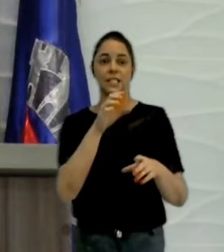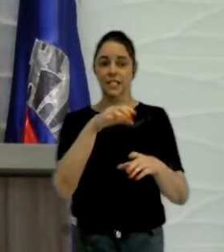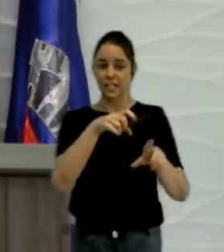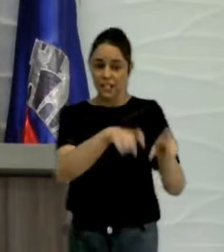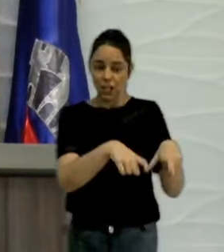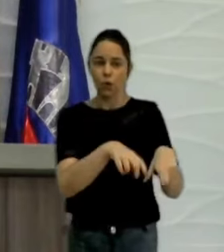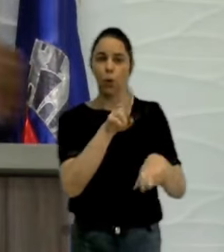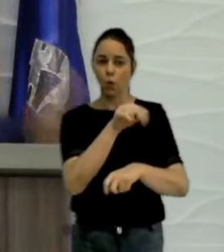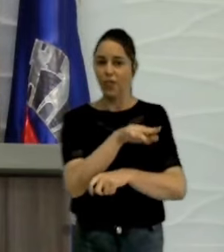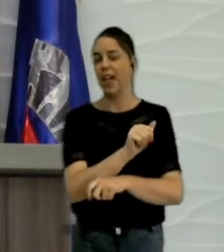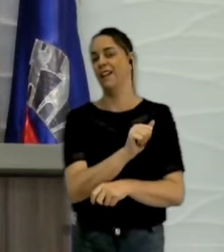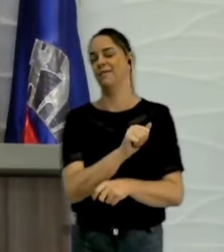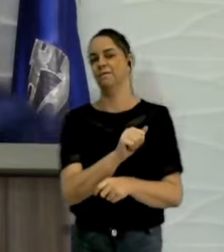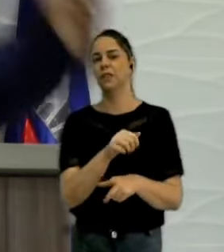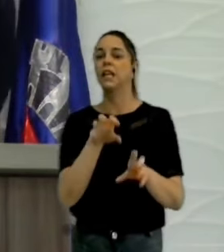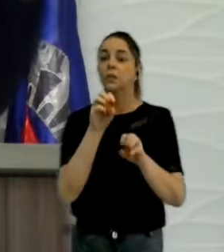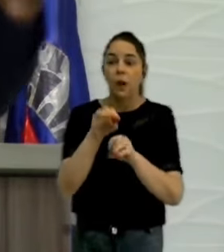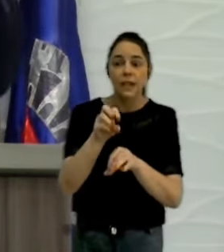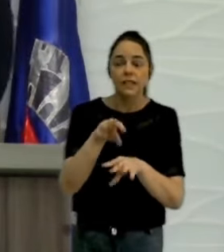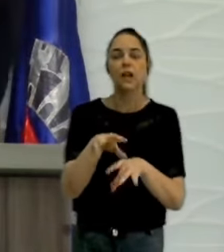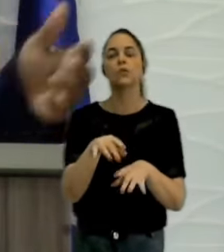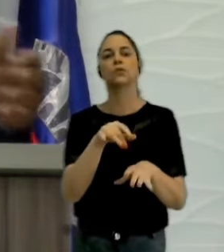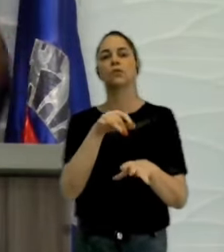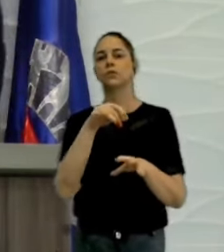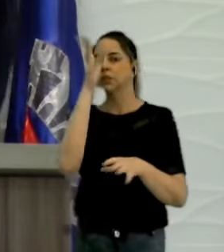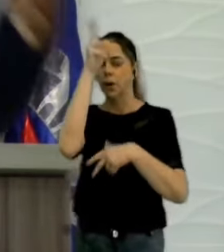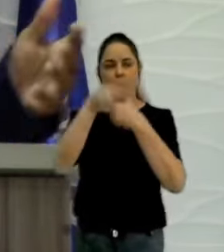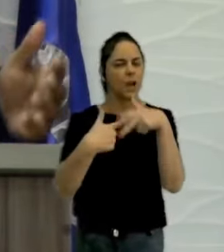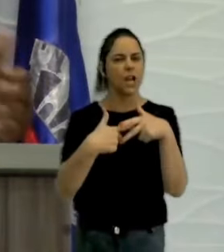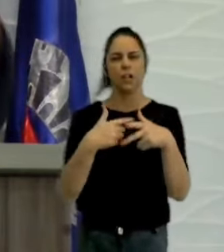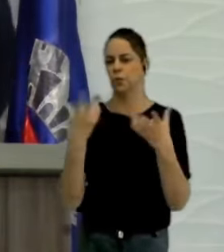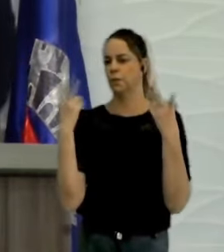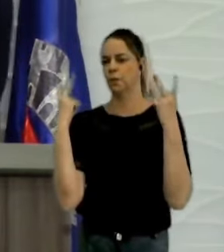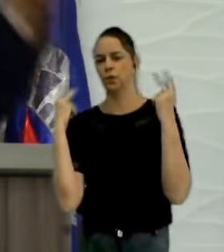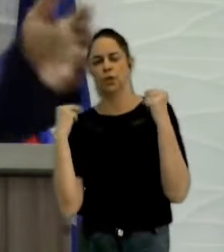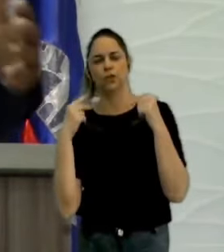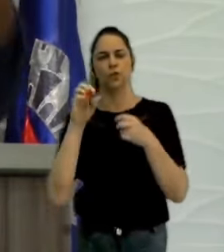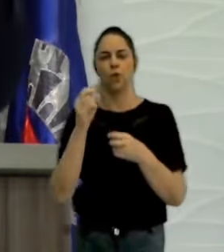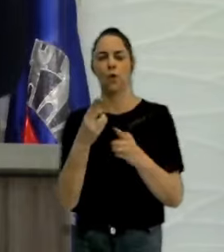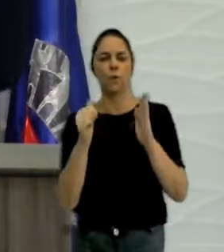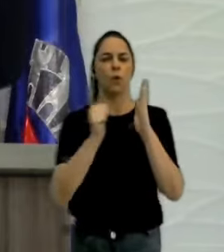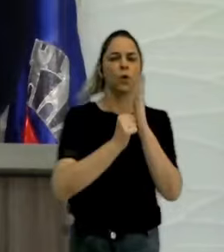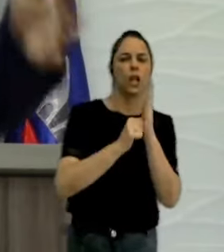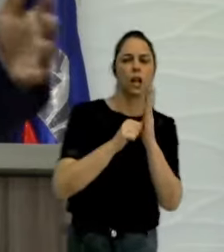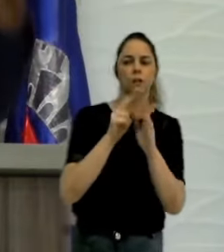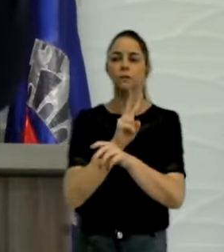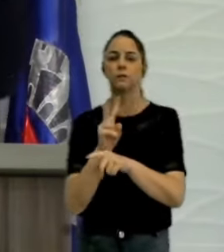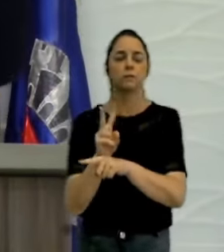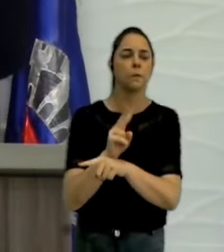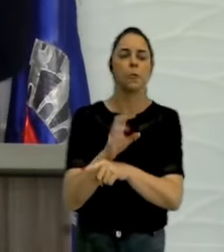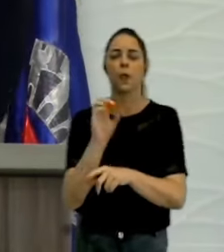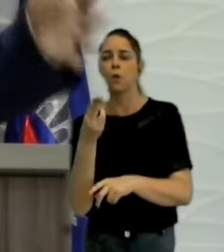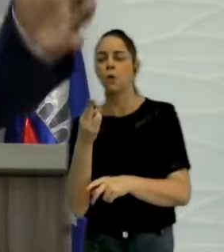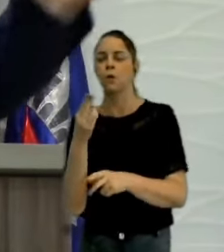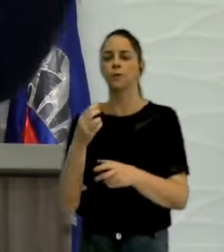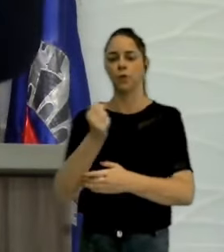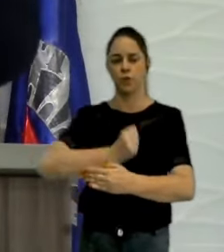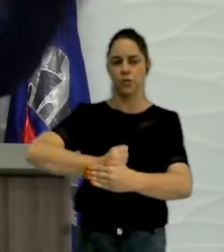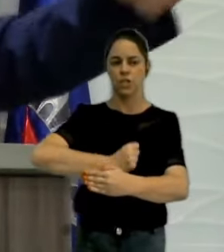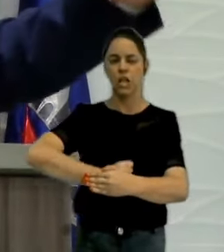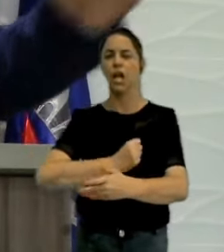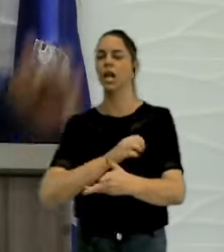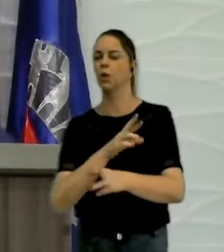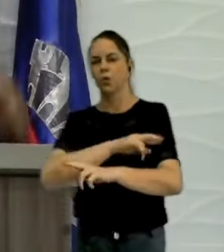a educação de São Bento do UNA, em geral, motorista, porteiro, vigilante, faxineiro,